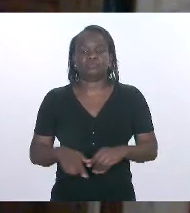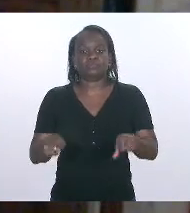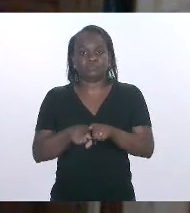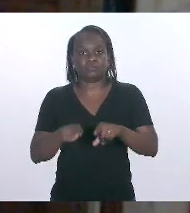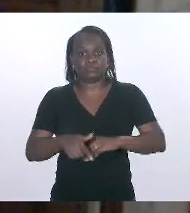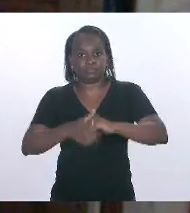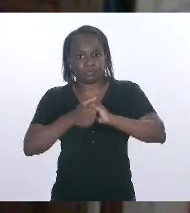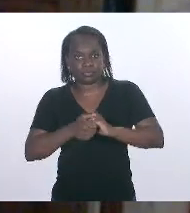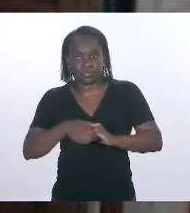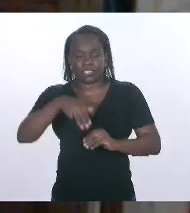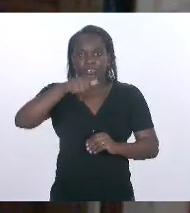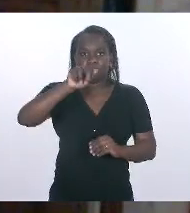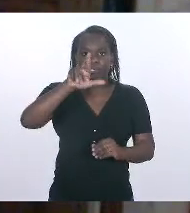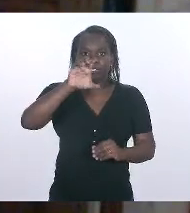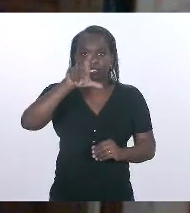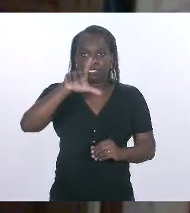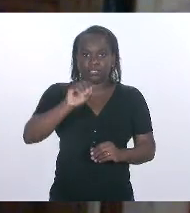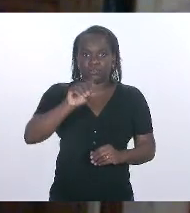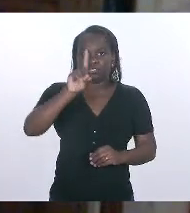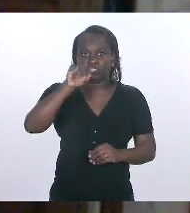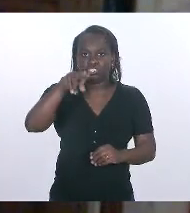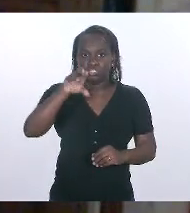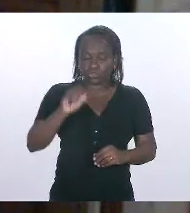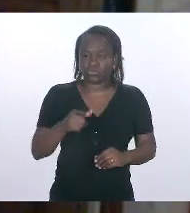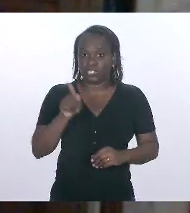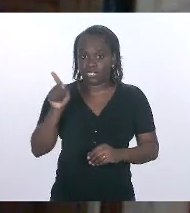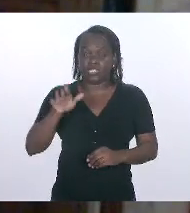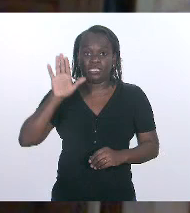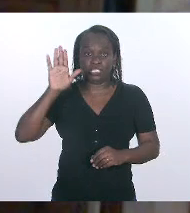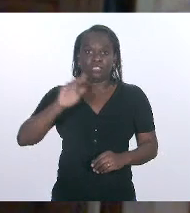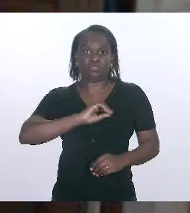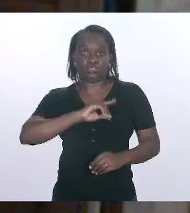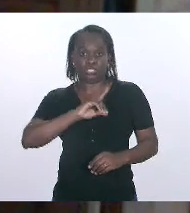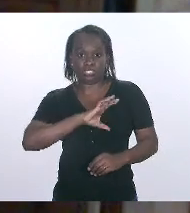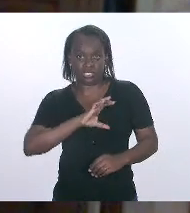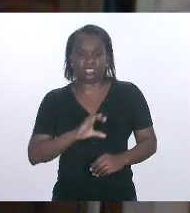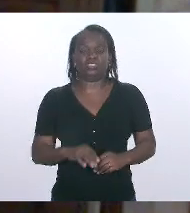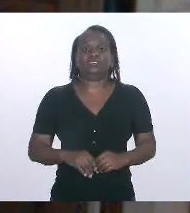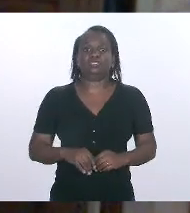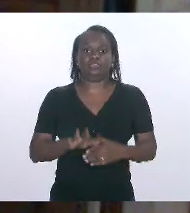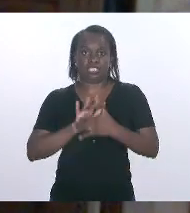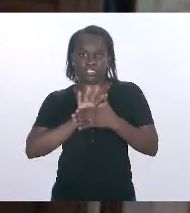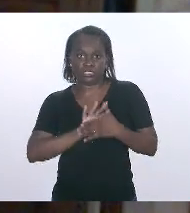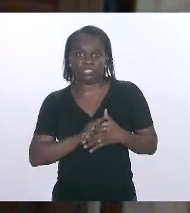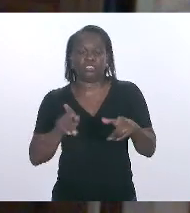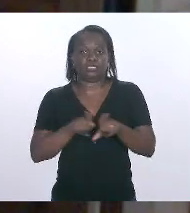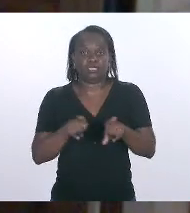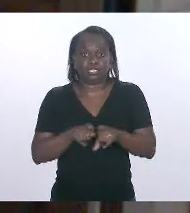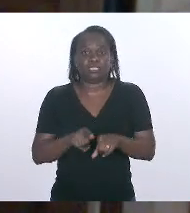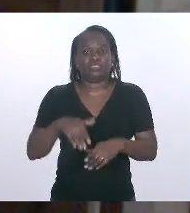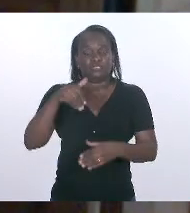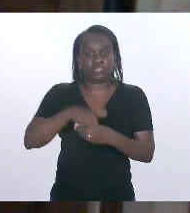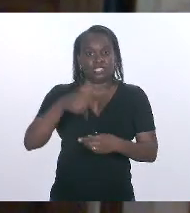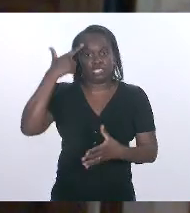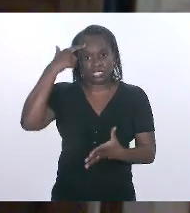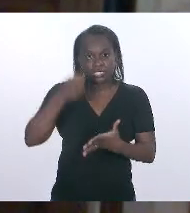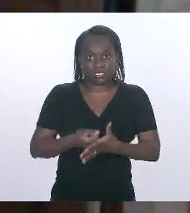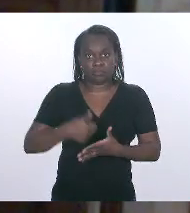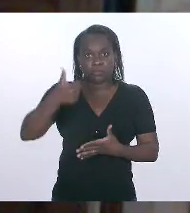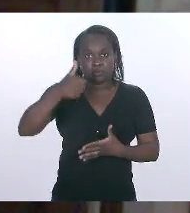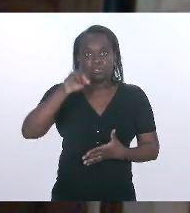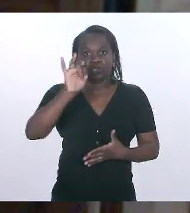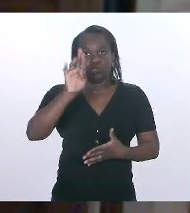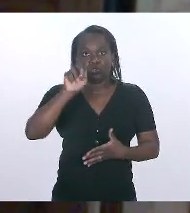Cumprimentar Marcelo Dino, que foi candidato em Caxias. Eleição também que foi decidida no